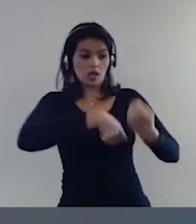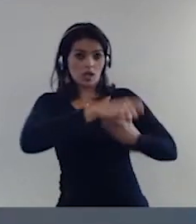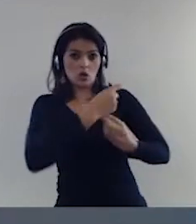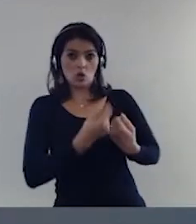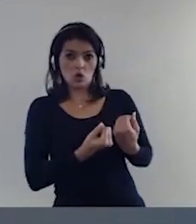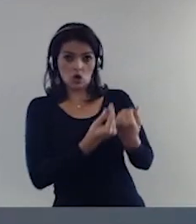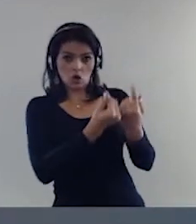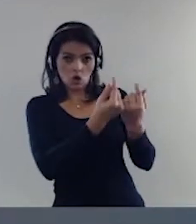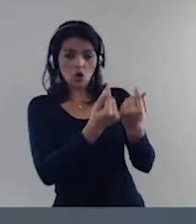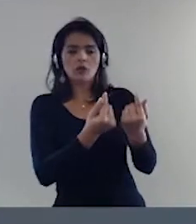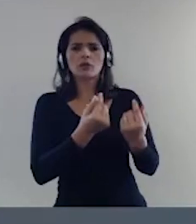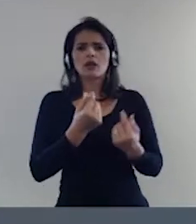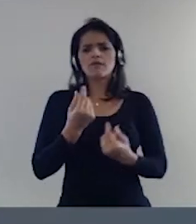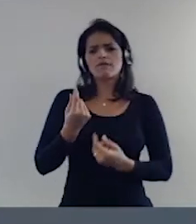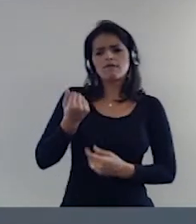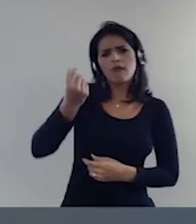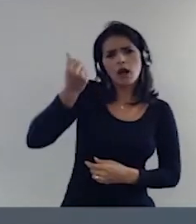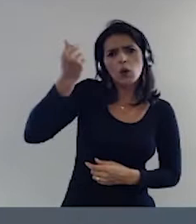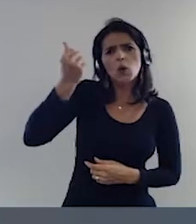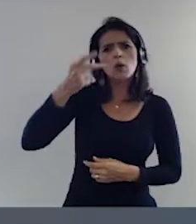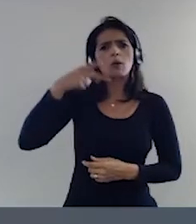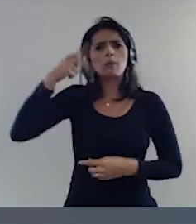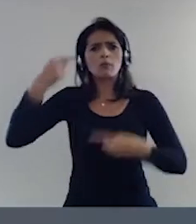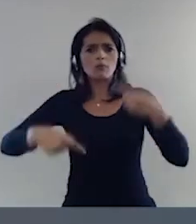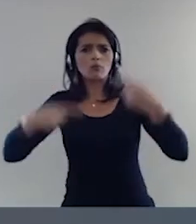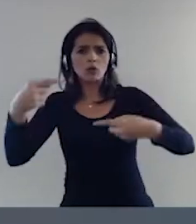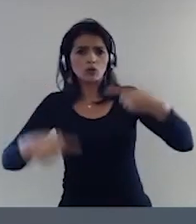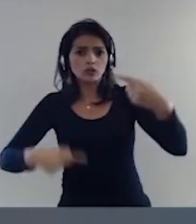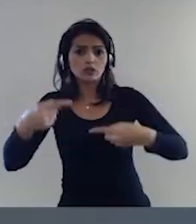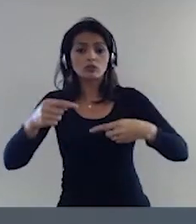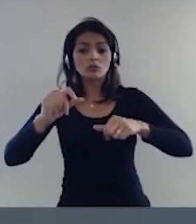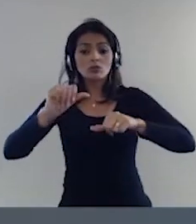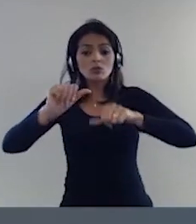socioeconômicas e valorativas e políticas, enfim, extremamente